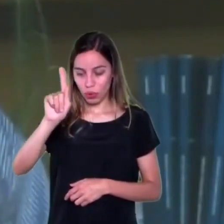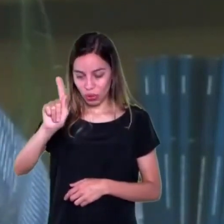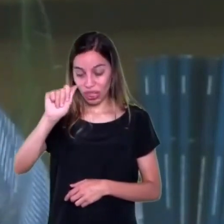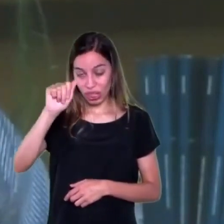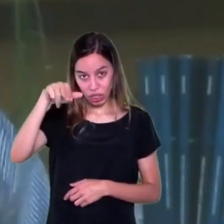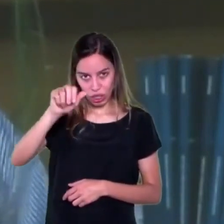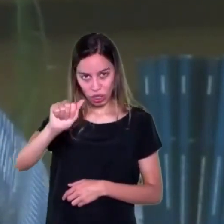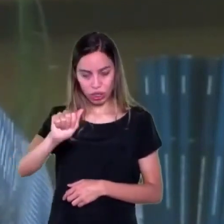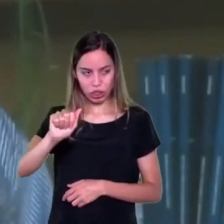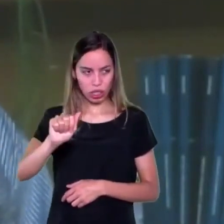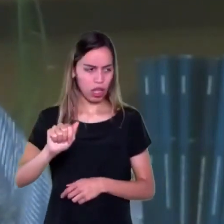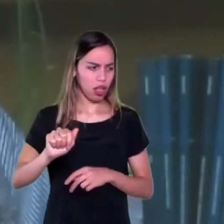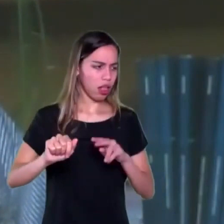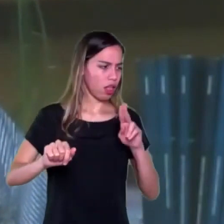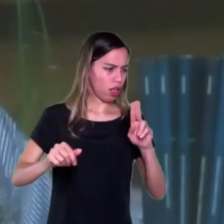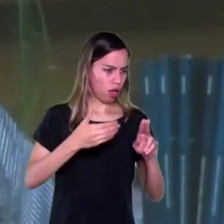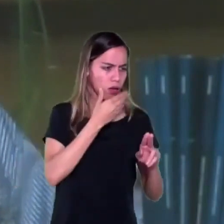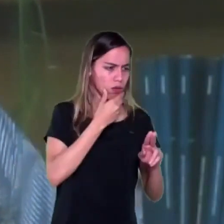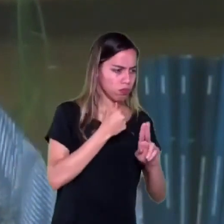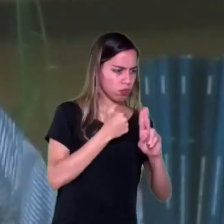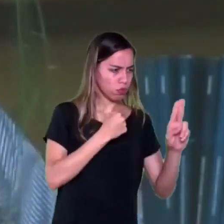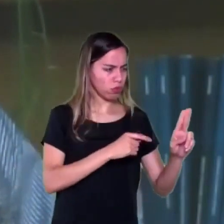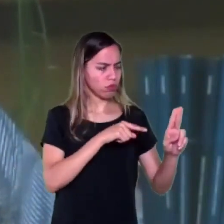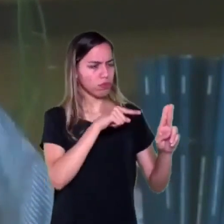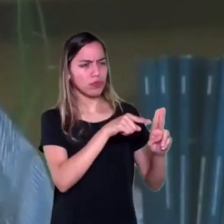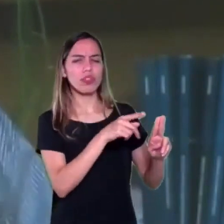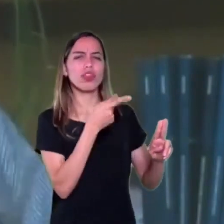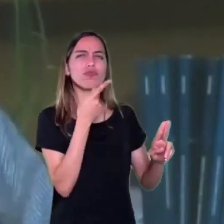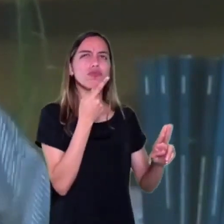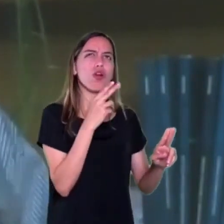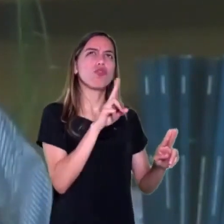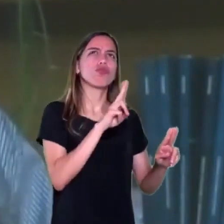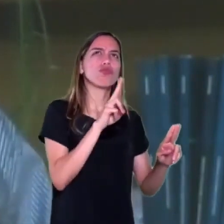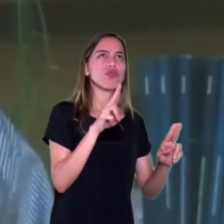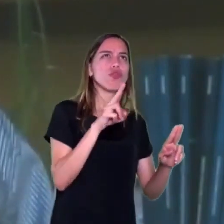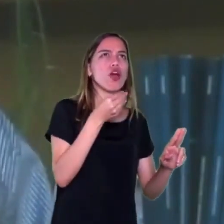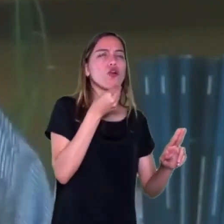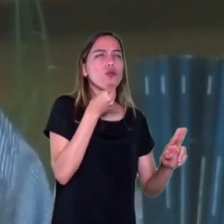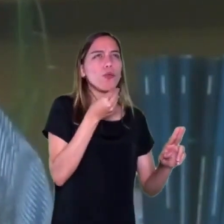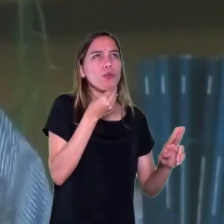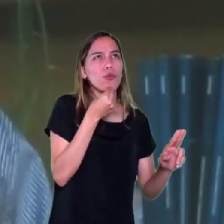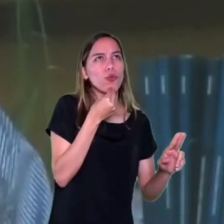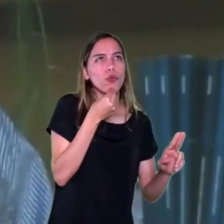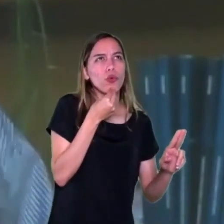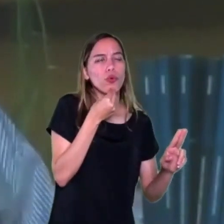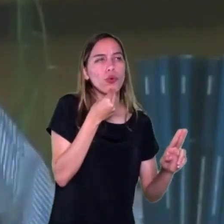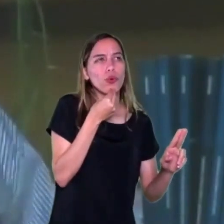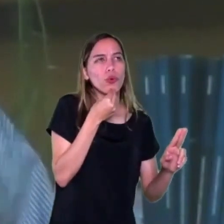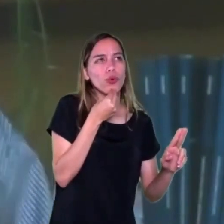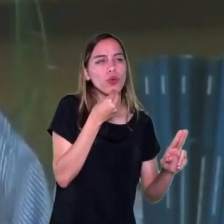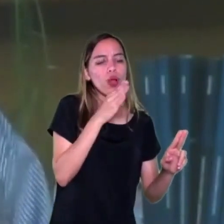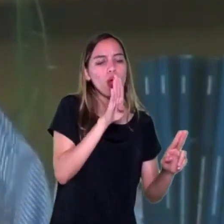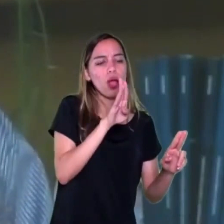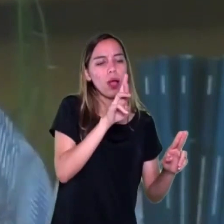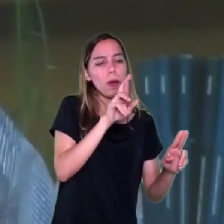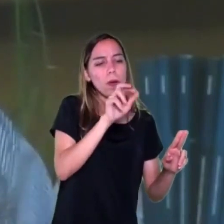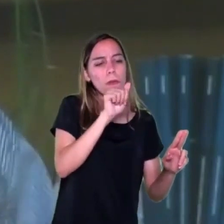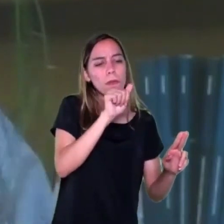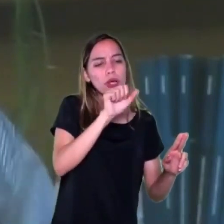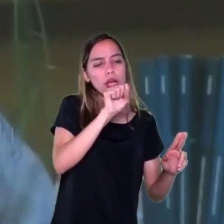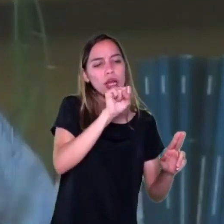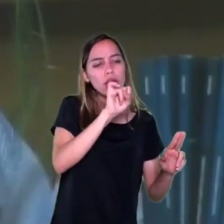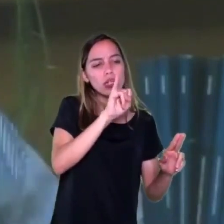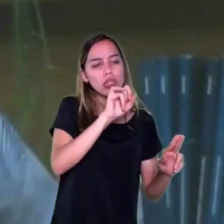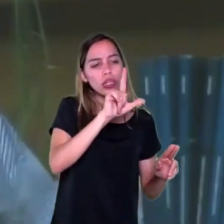outro político quis que Itaúna, que o arraial chamasse Brasilina. Aí